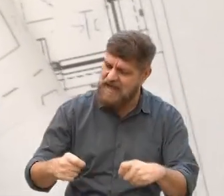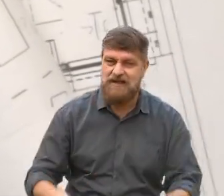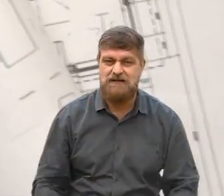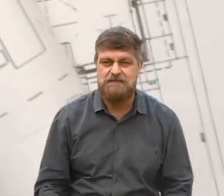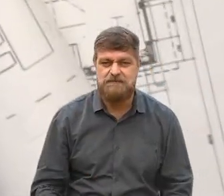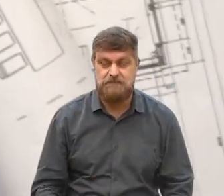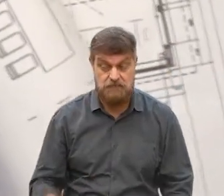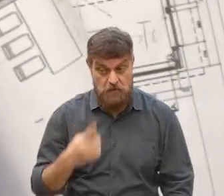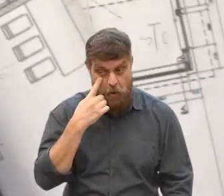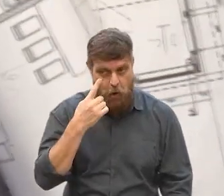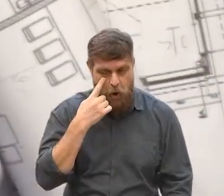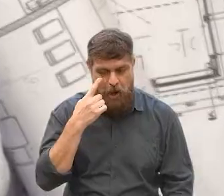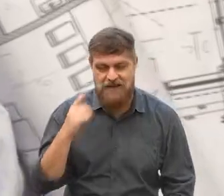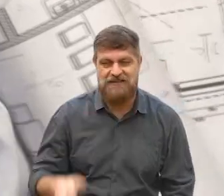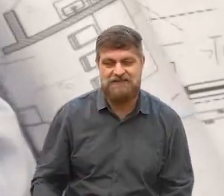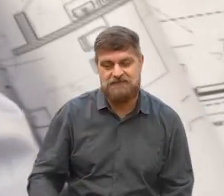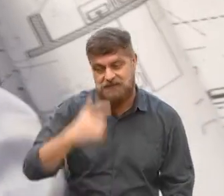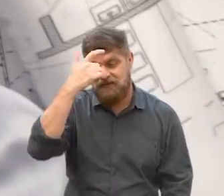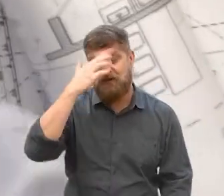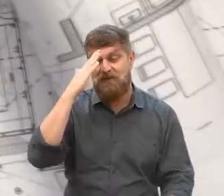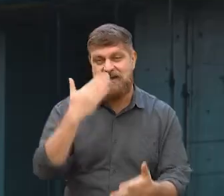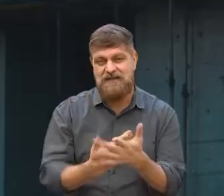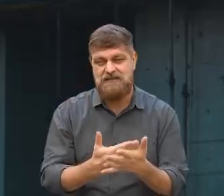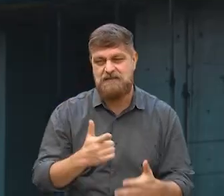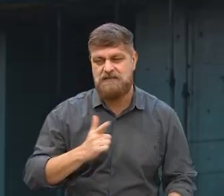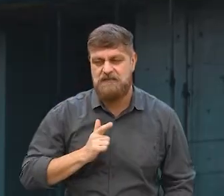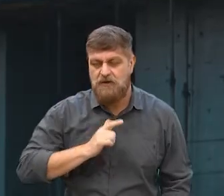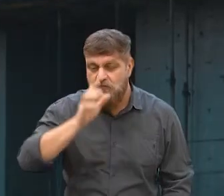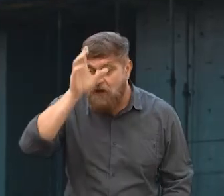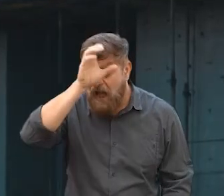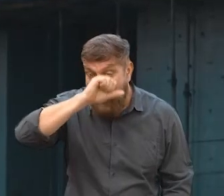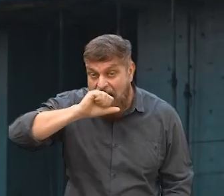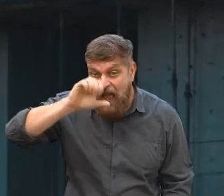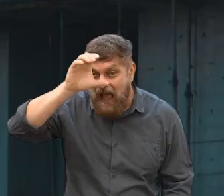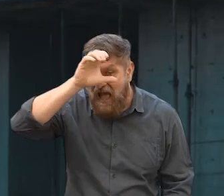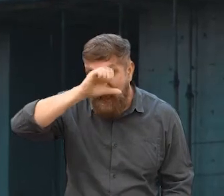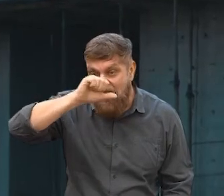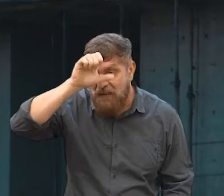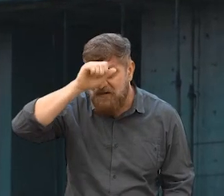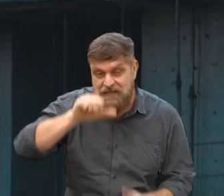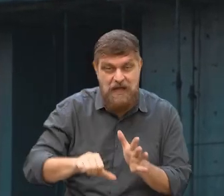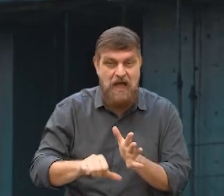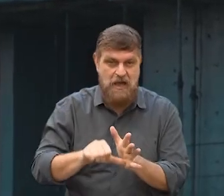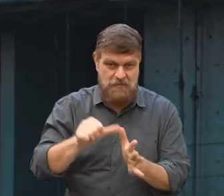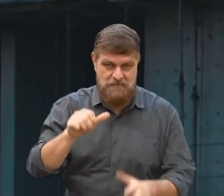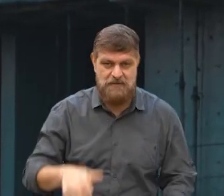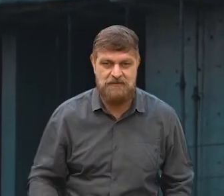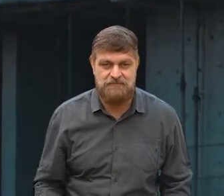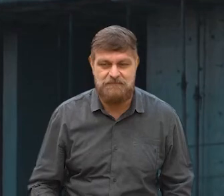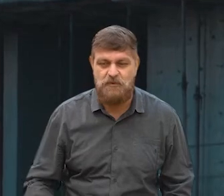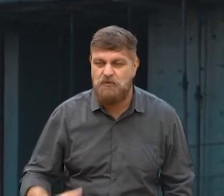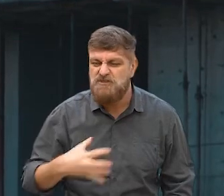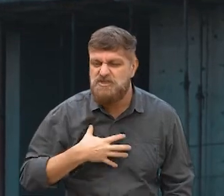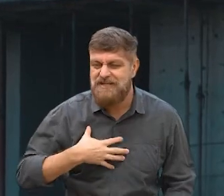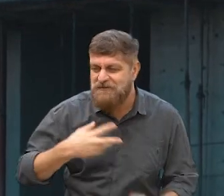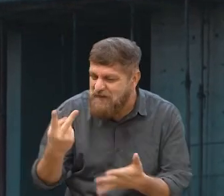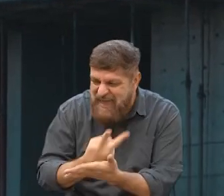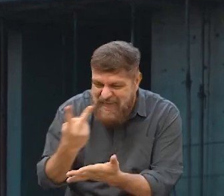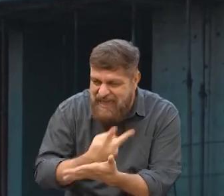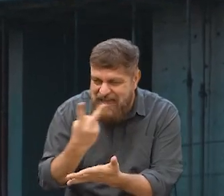a Cássia já tinha o nome Cássia Adala porque ela já trabalhava na área, mas ela não tinha ainda a empresa, então foi muita batalha,